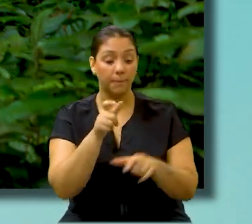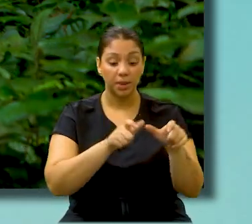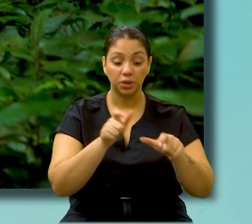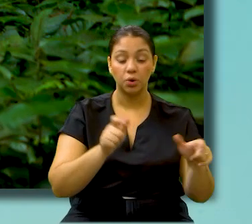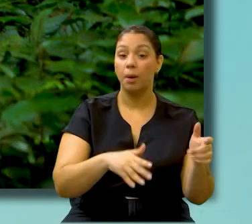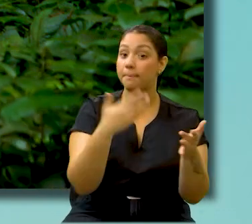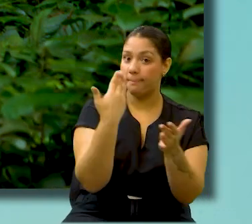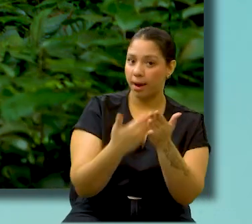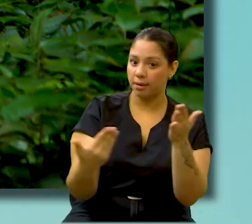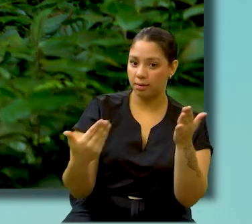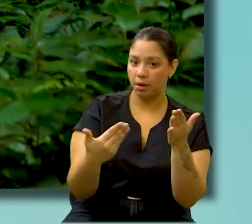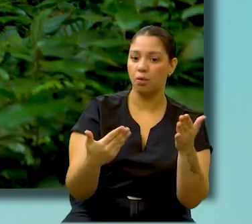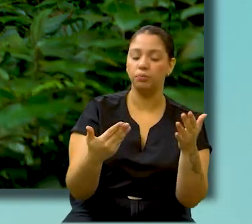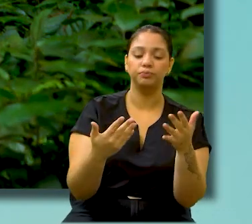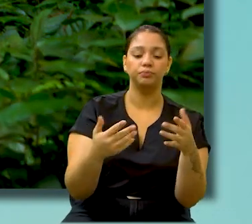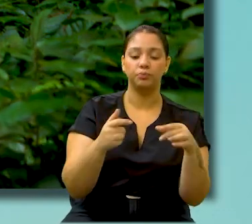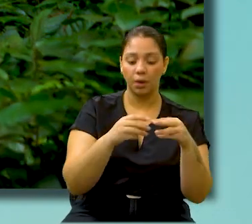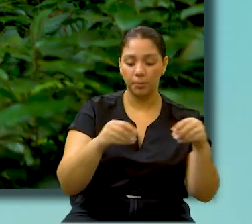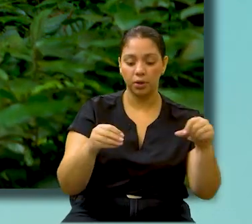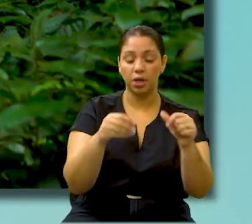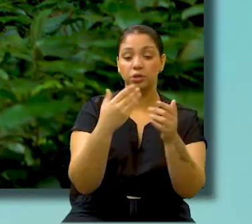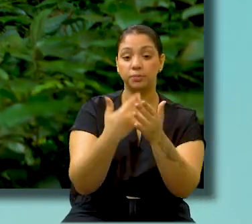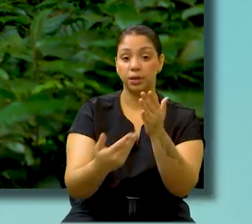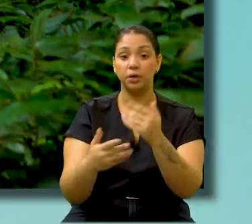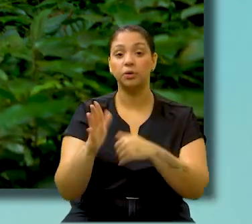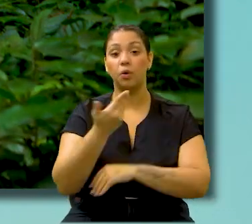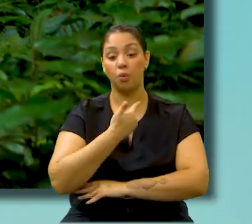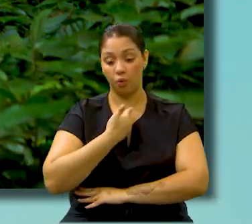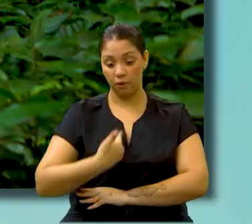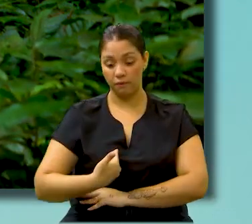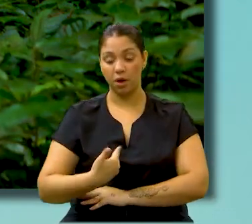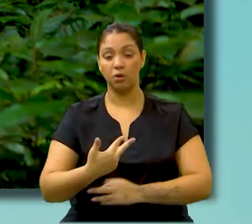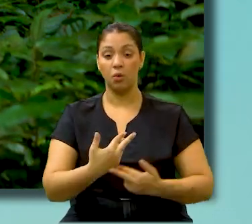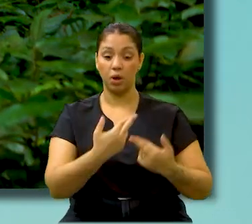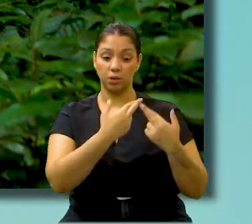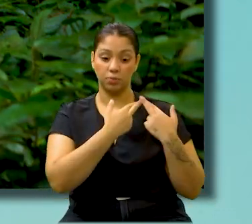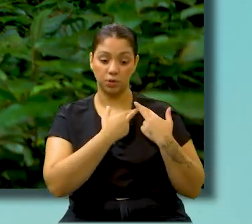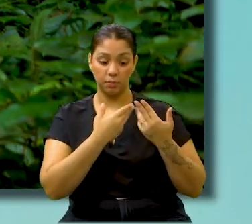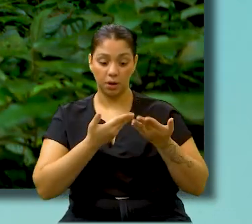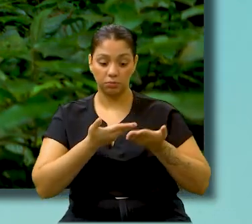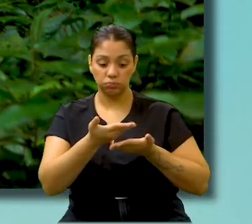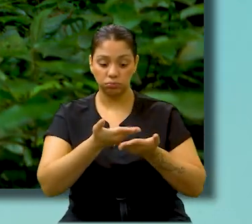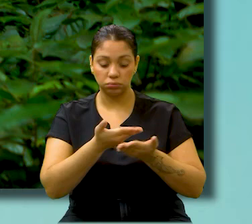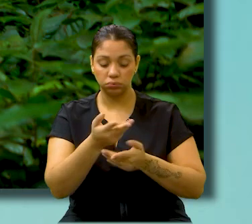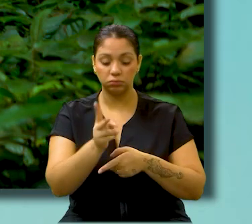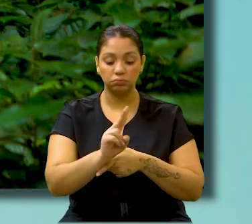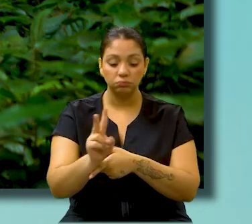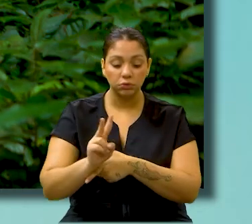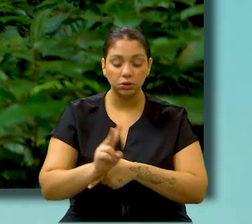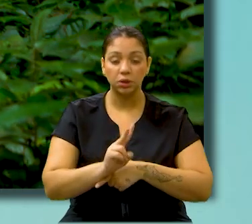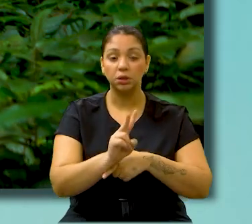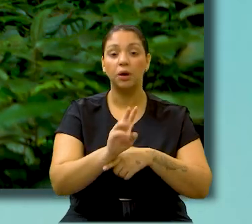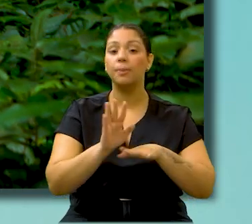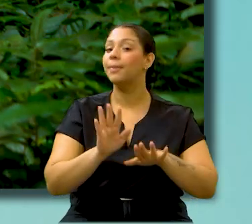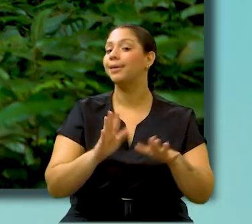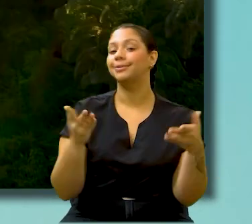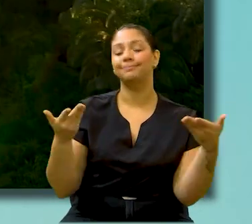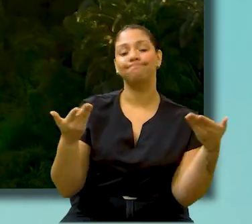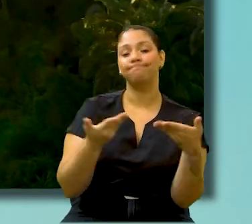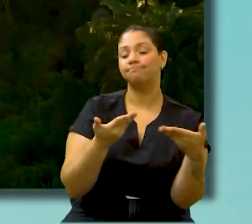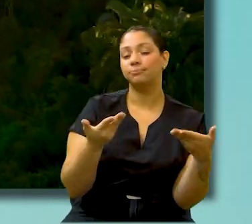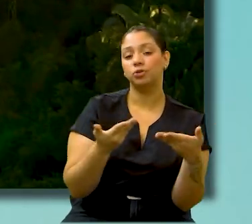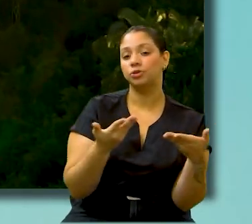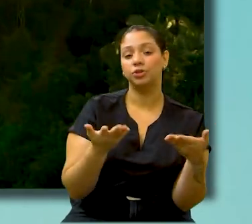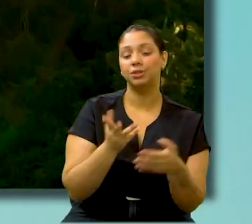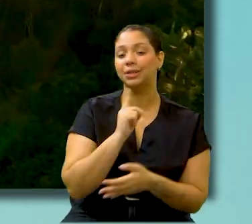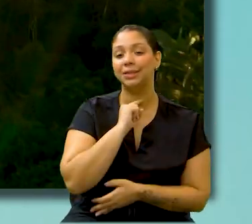a propriedade, o governo ficaria a cargo da manutenção, da fiscalização, mas hoje